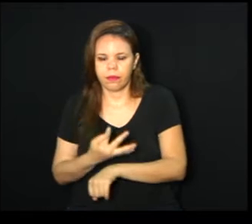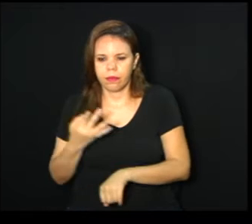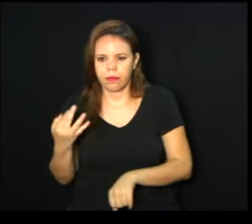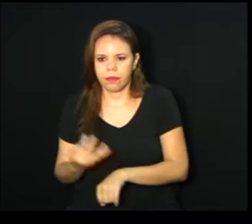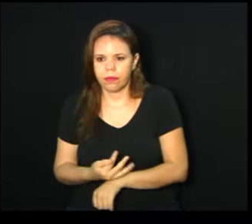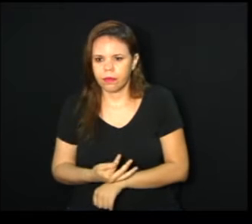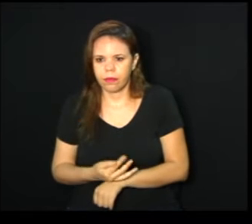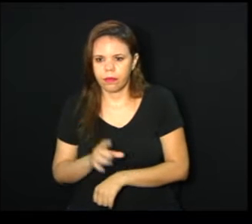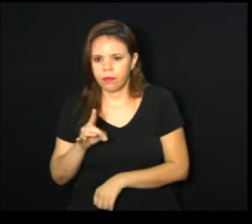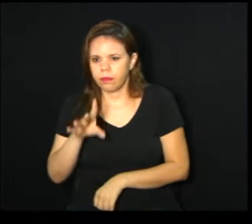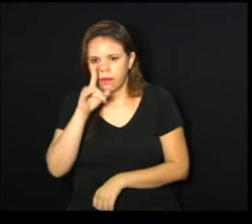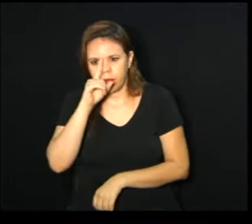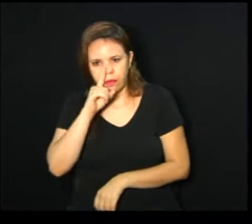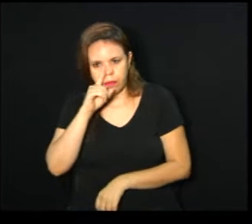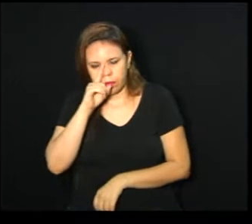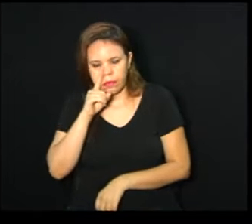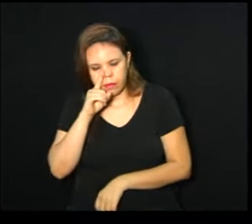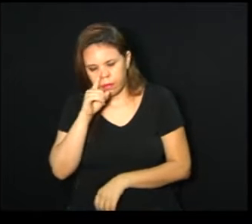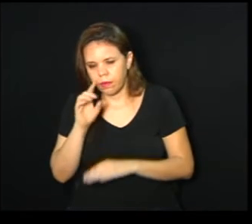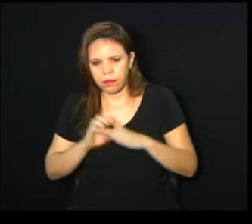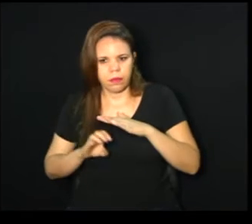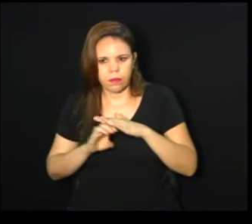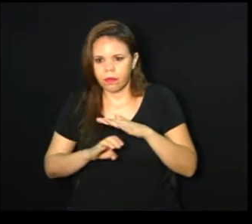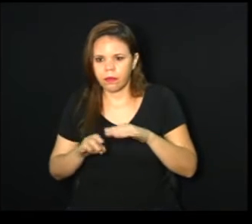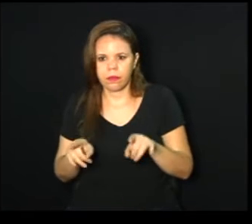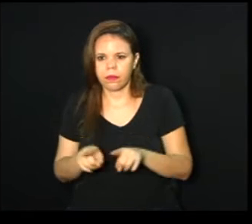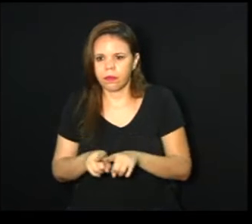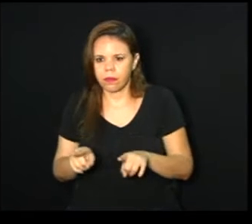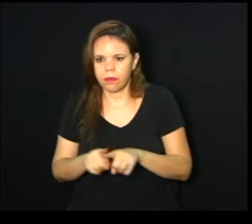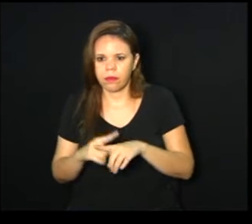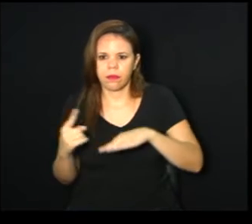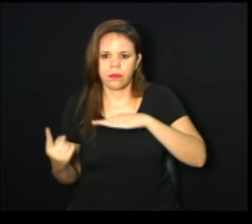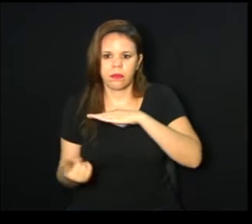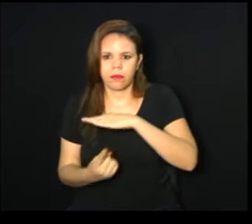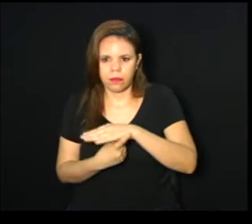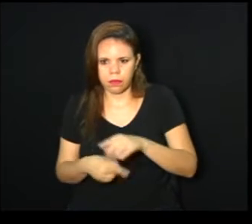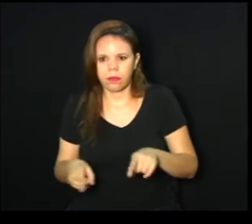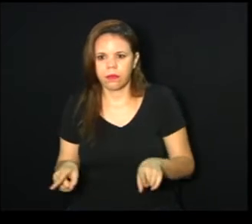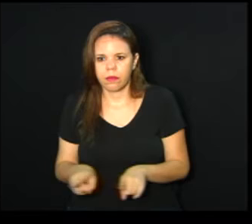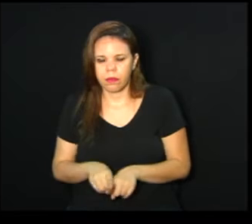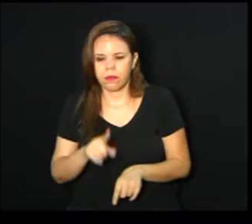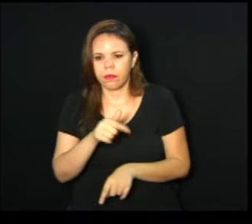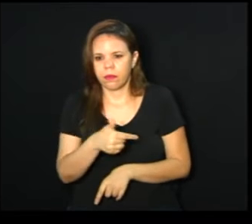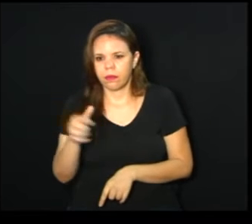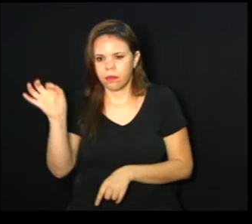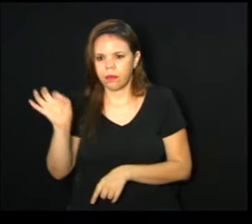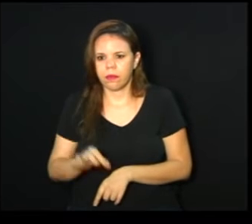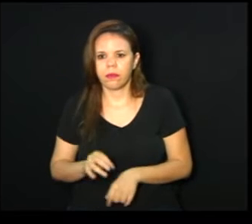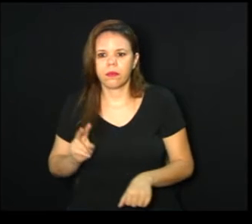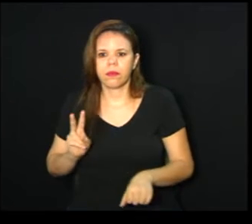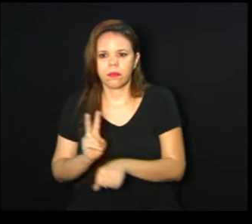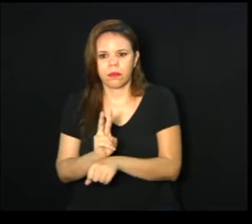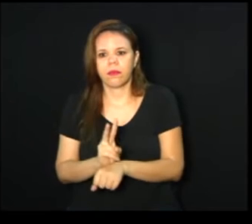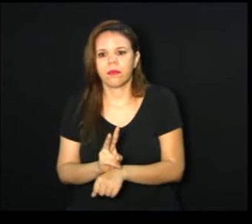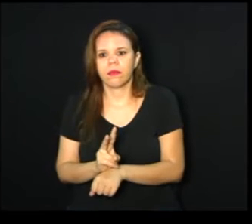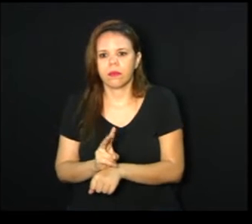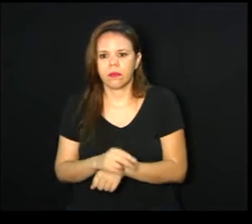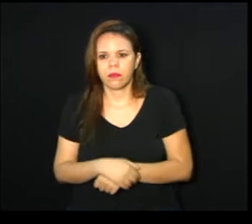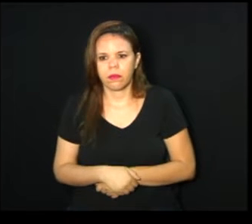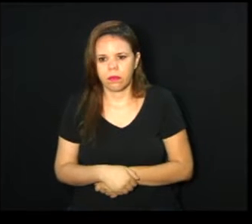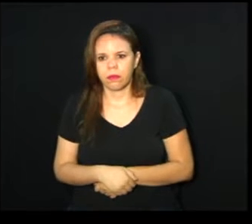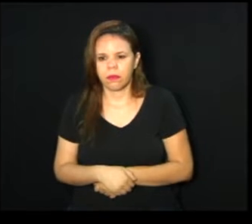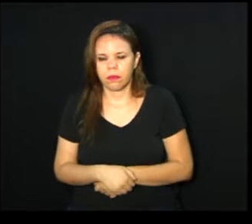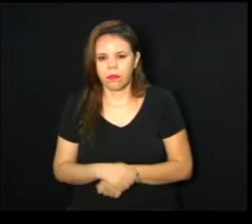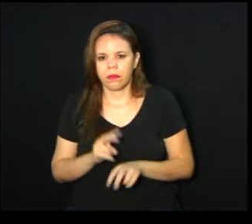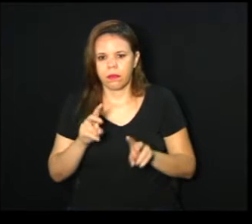seria um risco à concessionária, e também o consumidor estaria também 100% protegido em